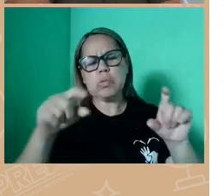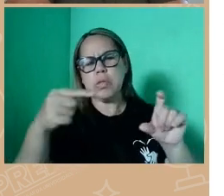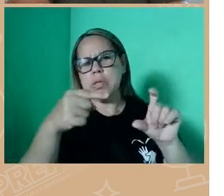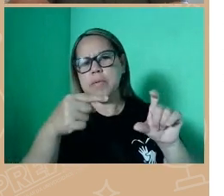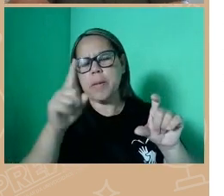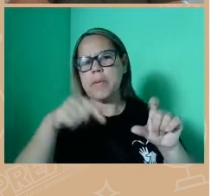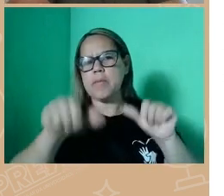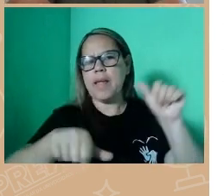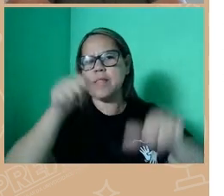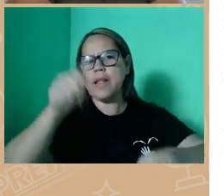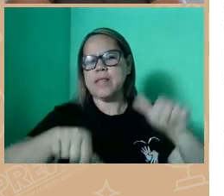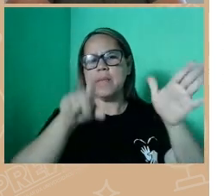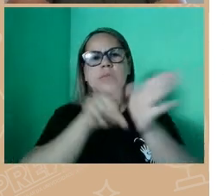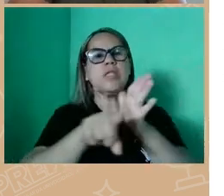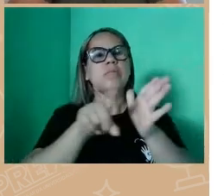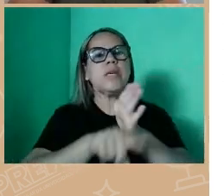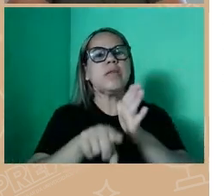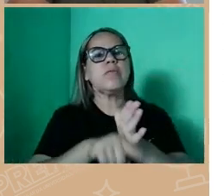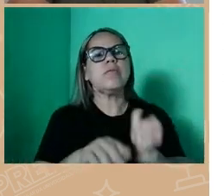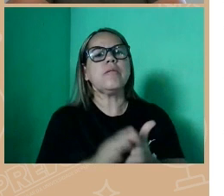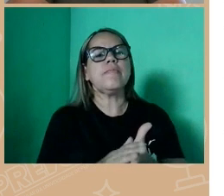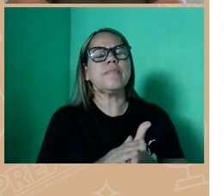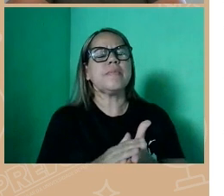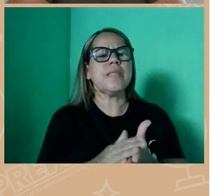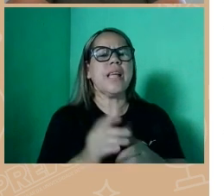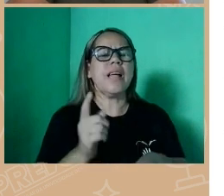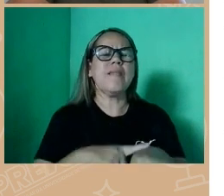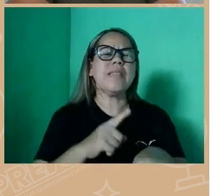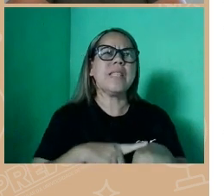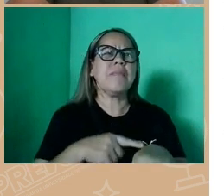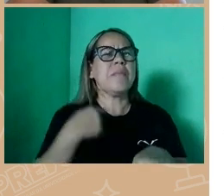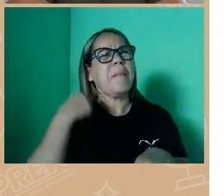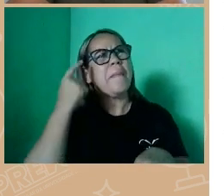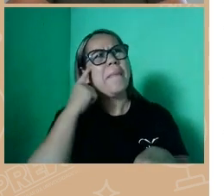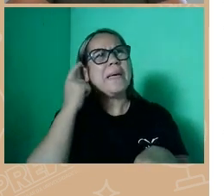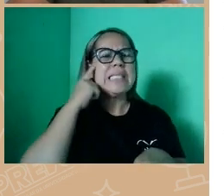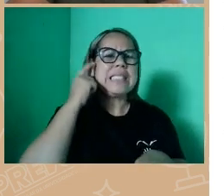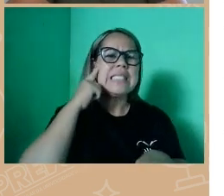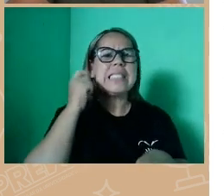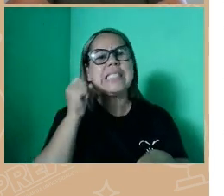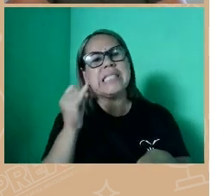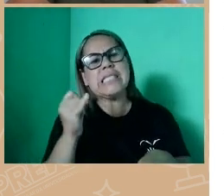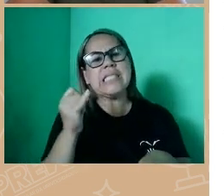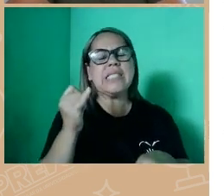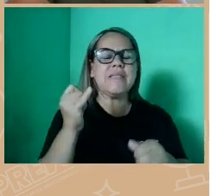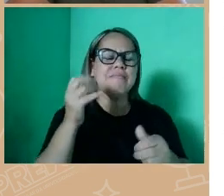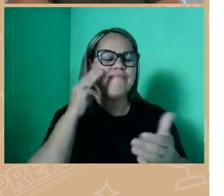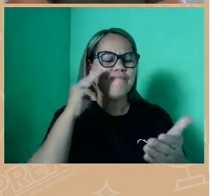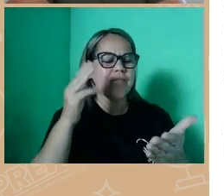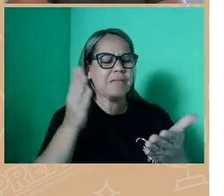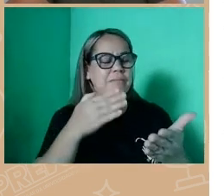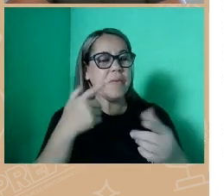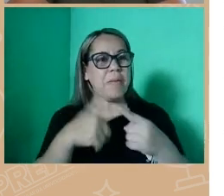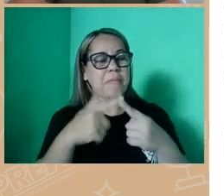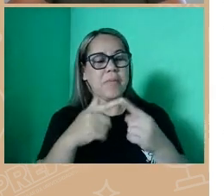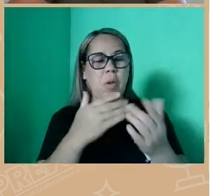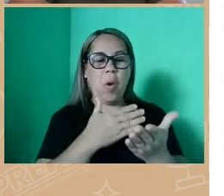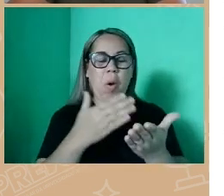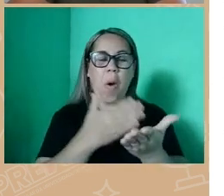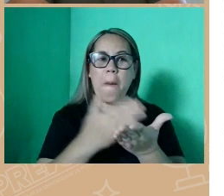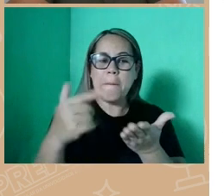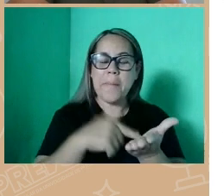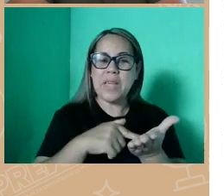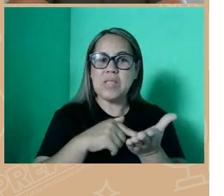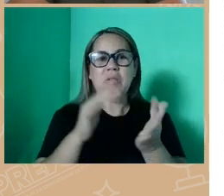analisar as questões algum tempo hesitei se devia abrir essas memórias pelo princípio ou pelo fim isto é